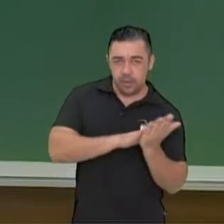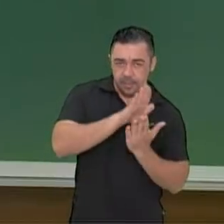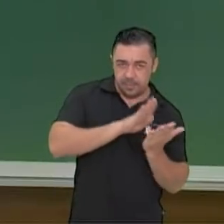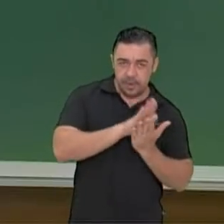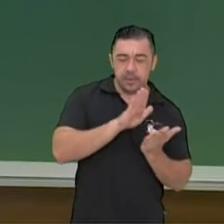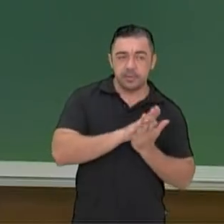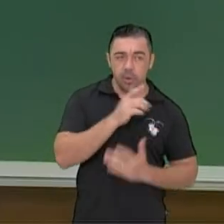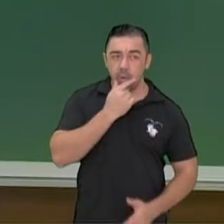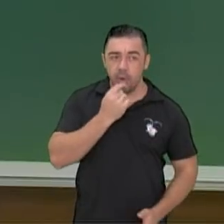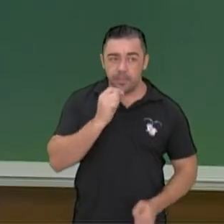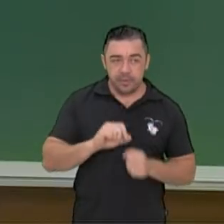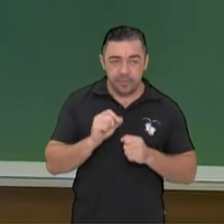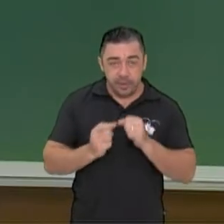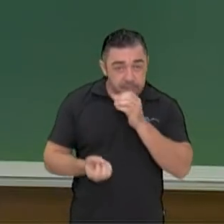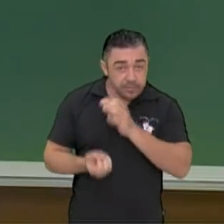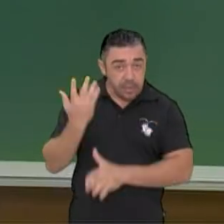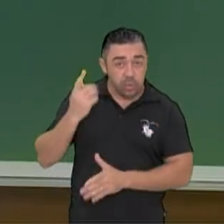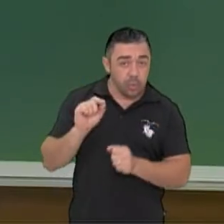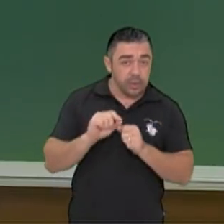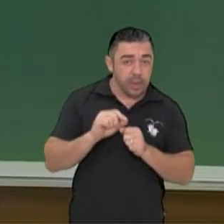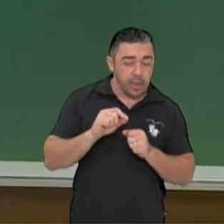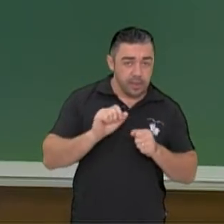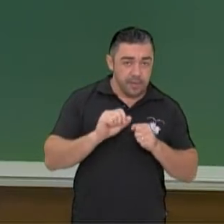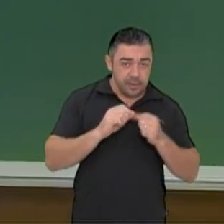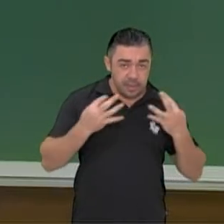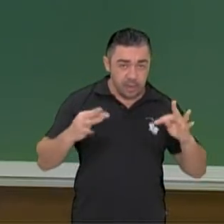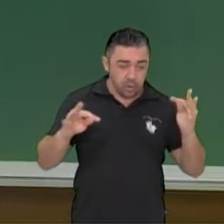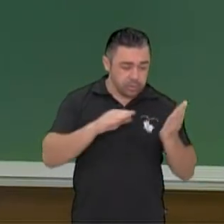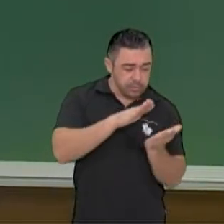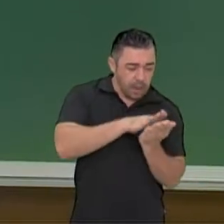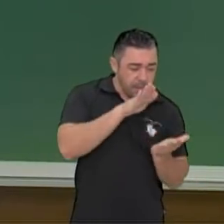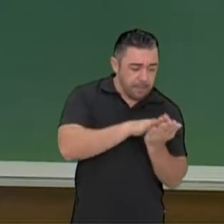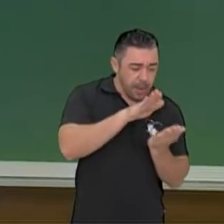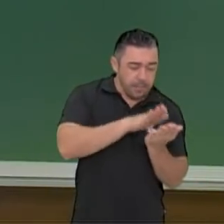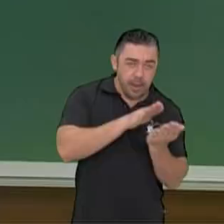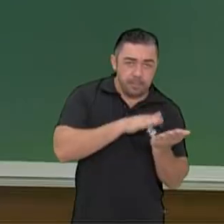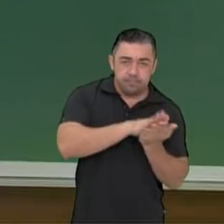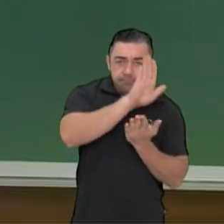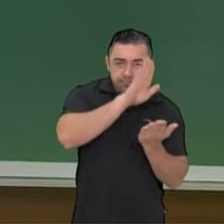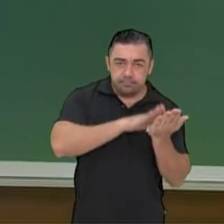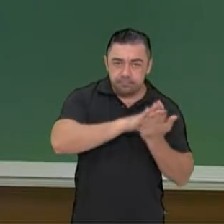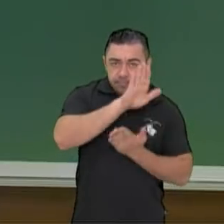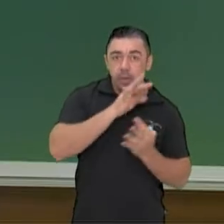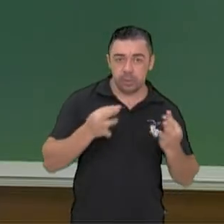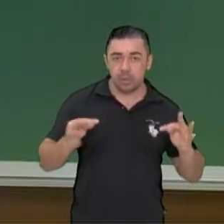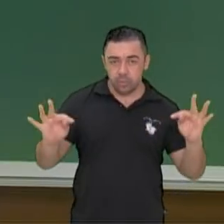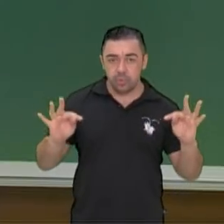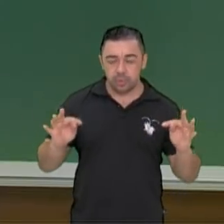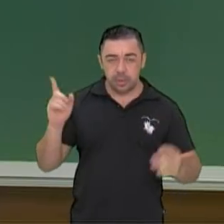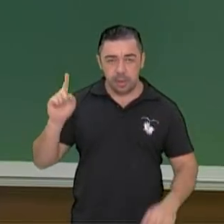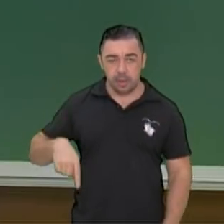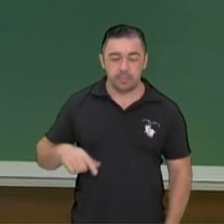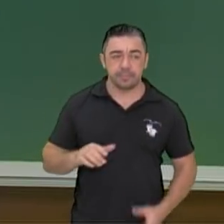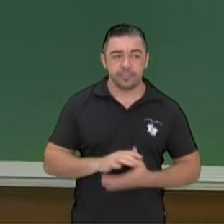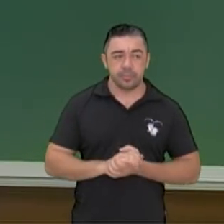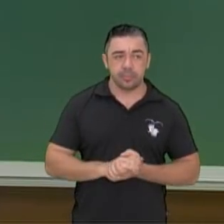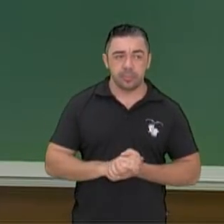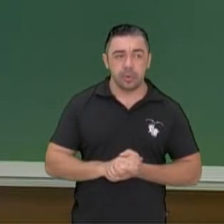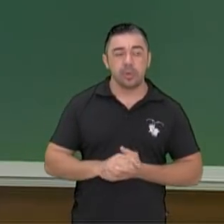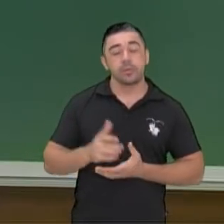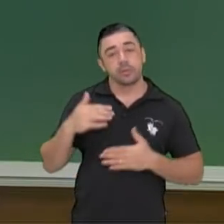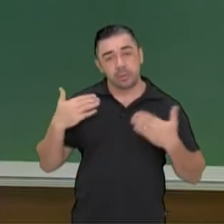isso. É o inventor da imprensa, da máquina, responsável por reproduzir os livros de uma maneira tecnológica, né? Maquinário. Os